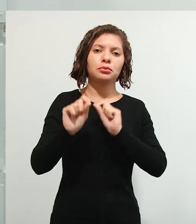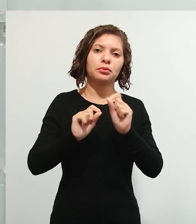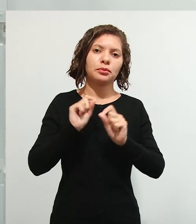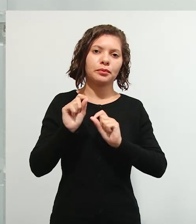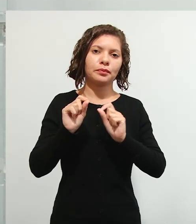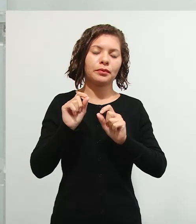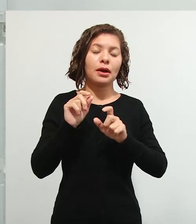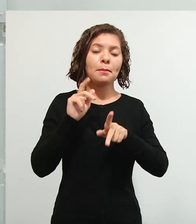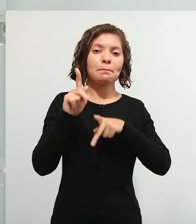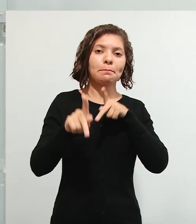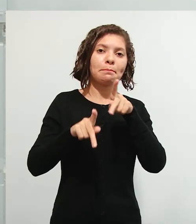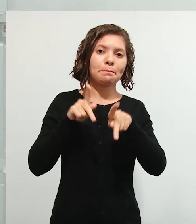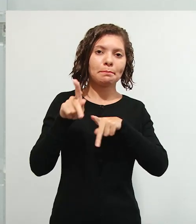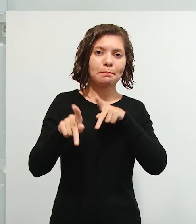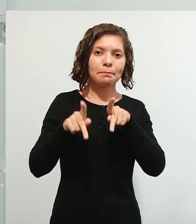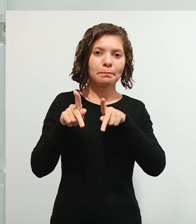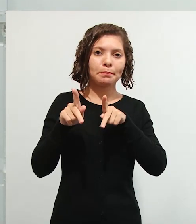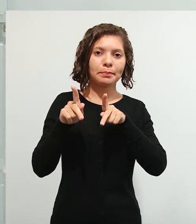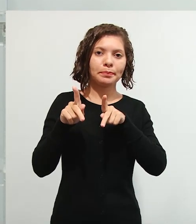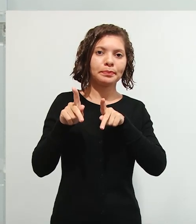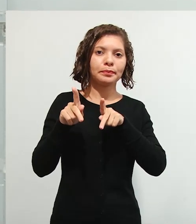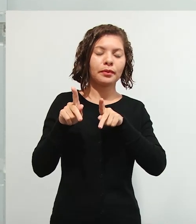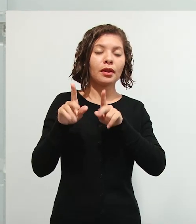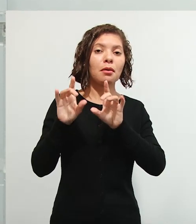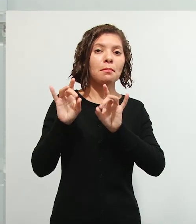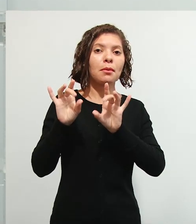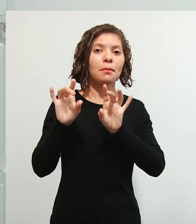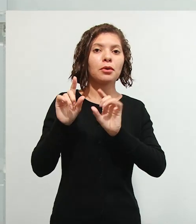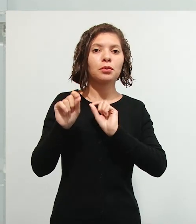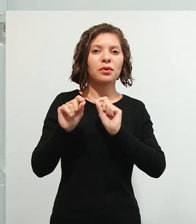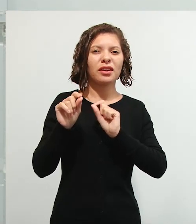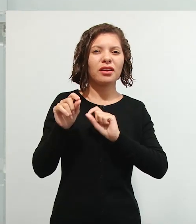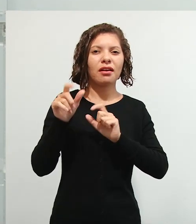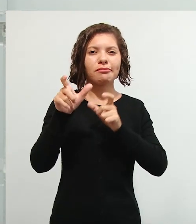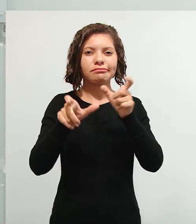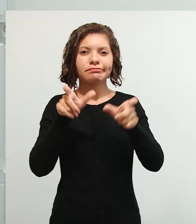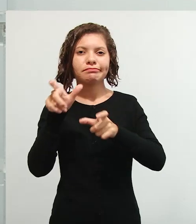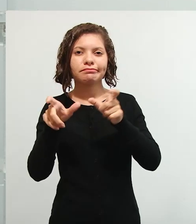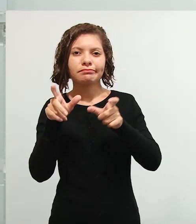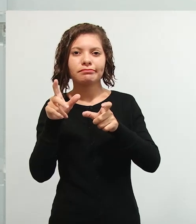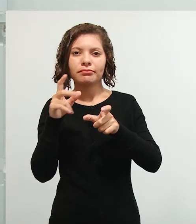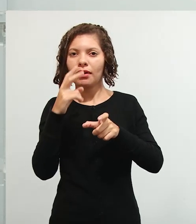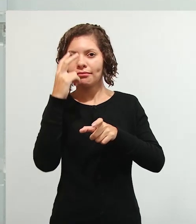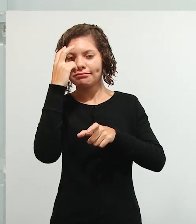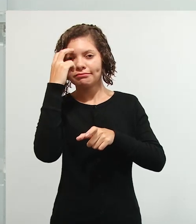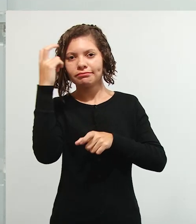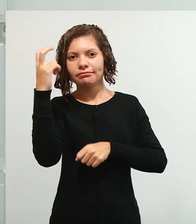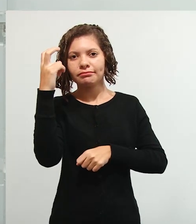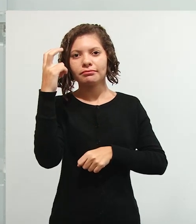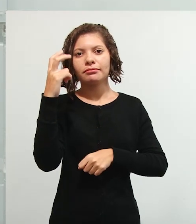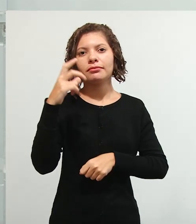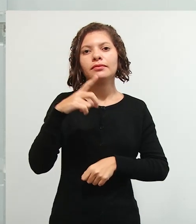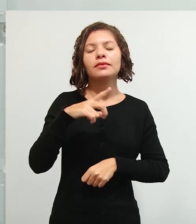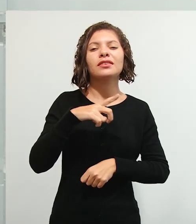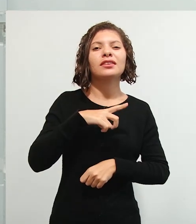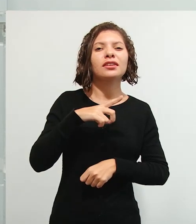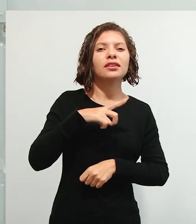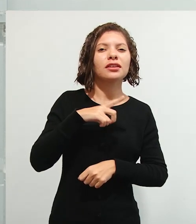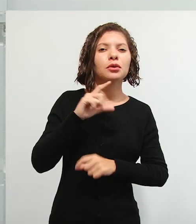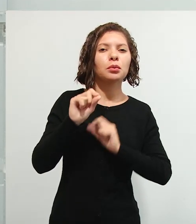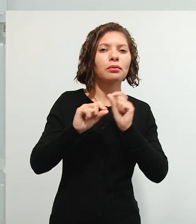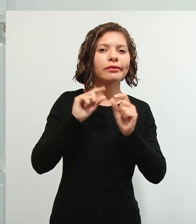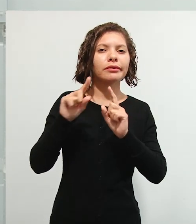população, especialmente aqueles intelectuais, eles e elas, que tinham como missão, digamos